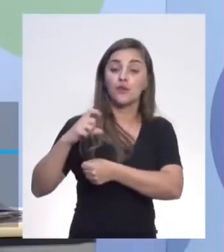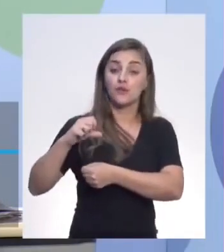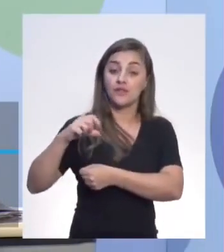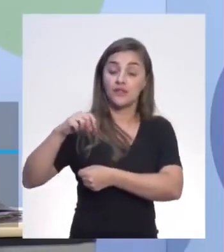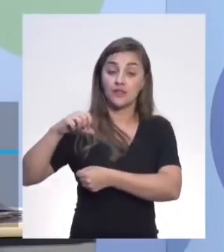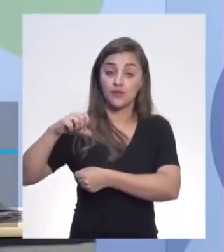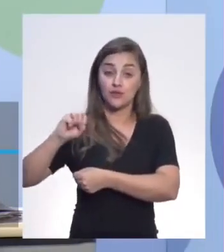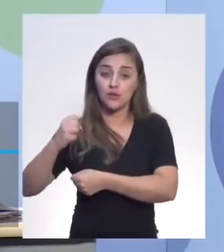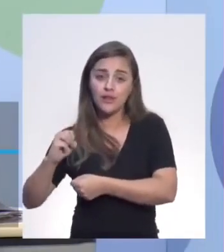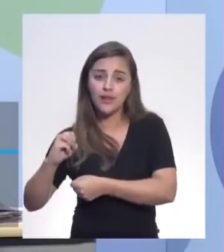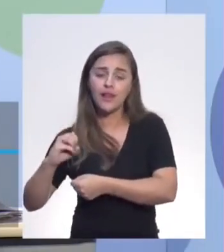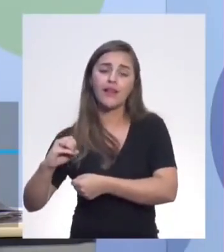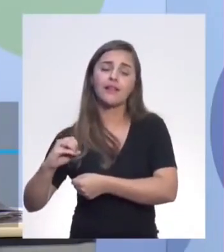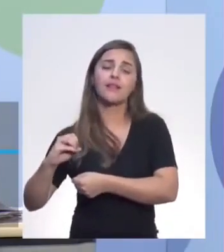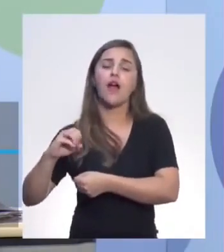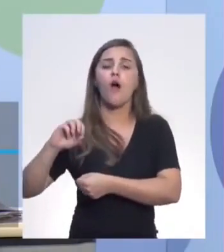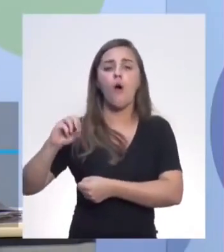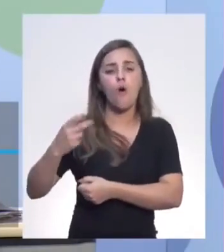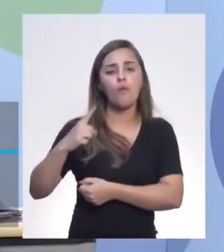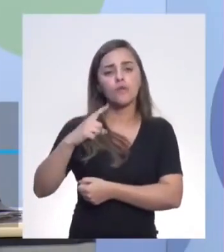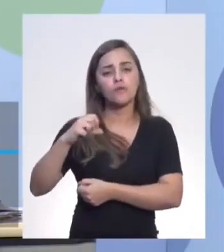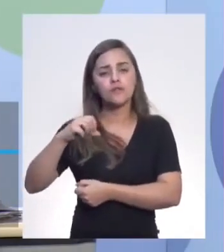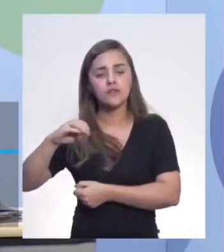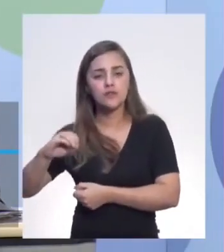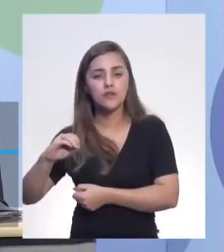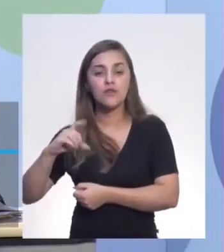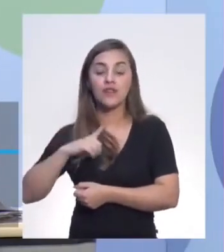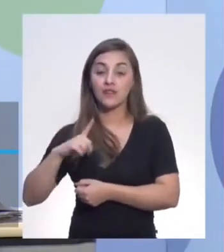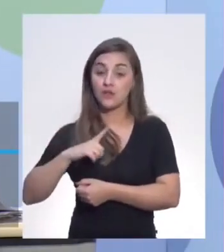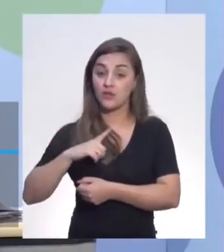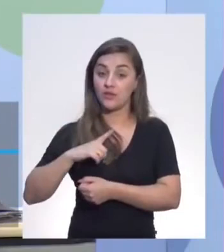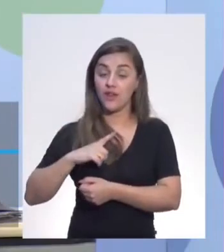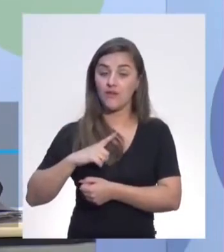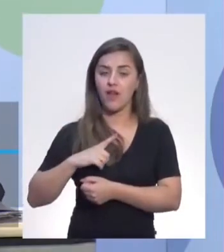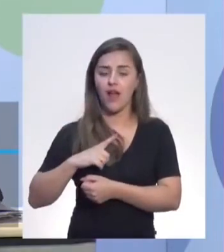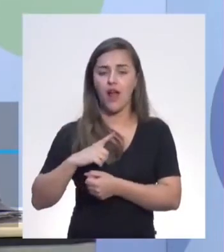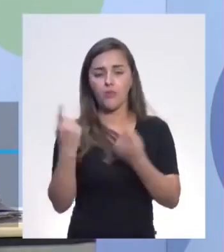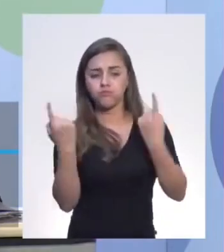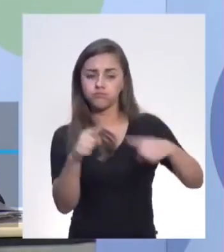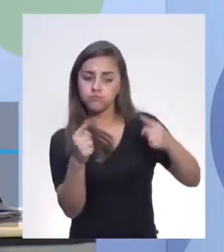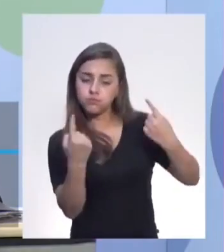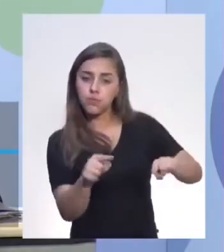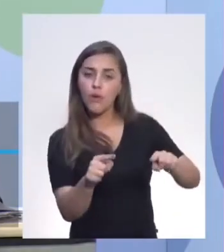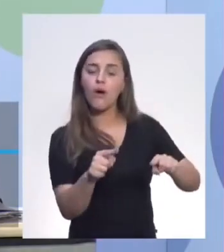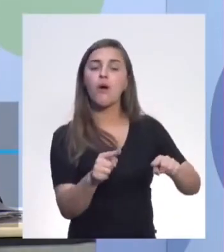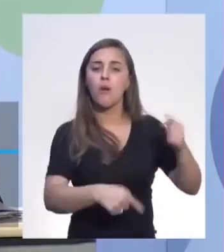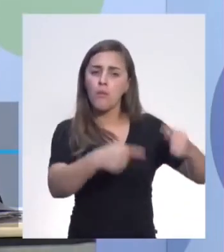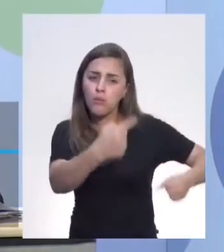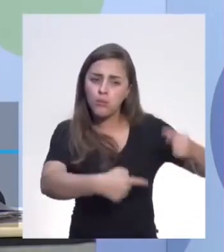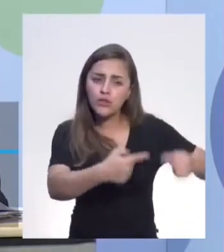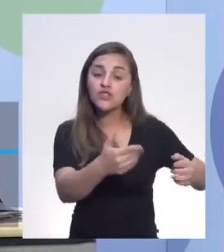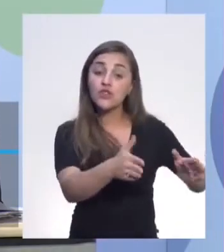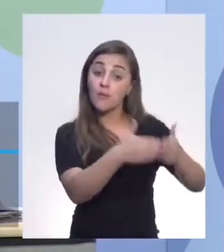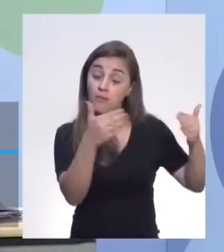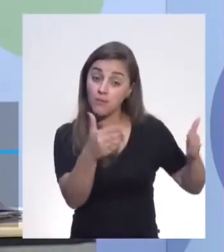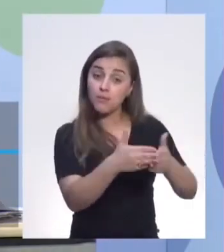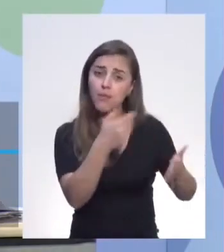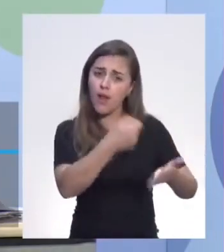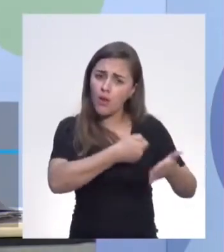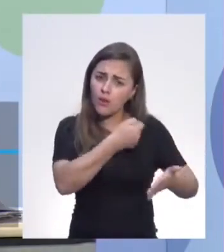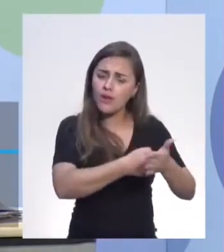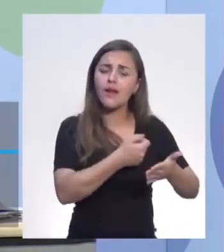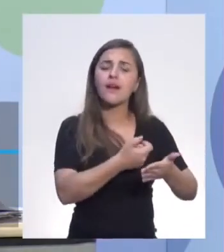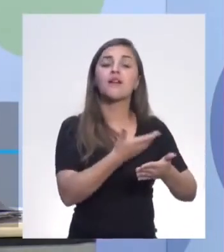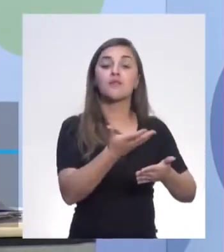começam a reivindicar dos representantes políticos políticas específicas para a população negra. E na década